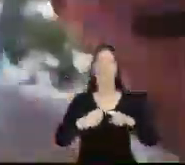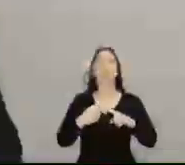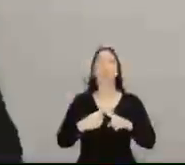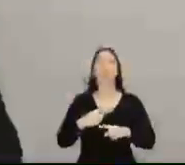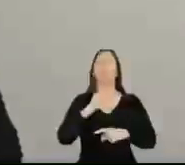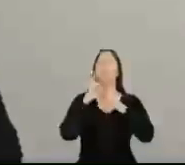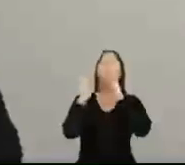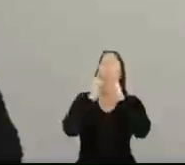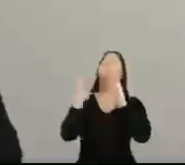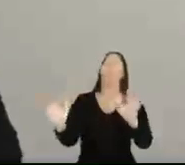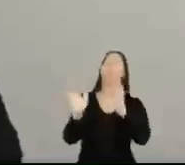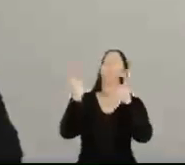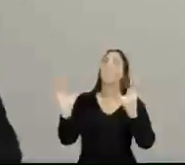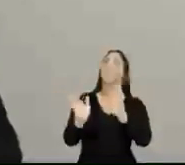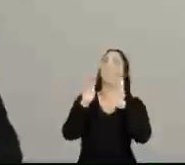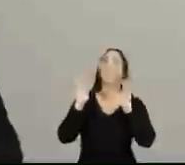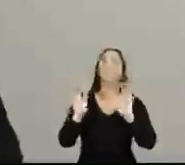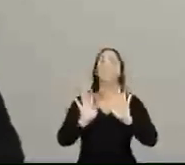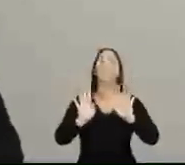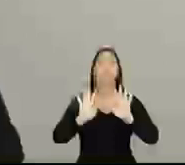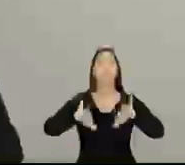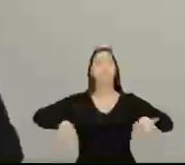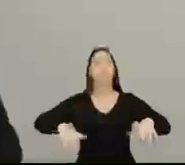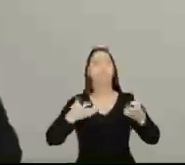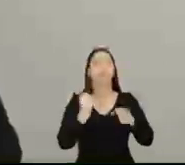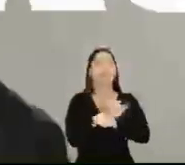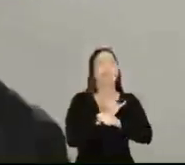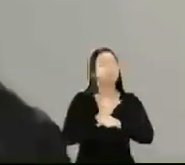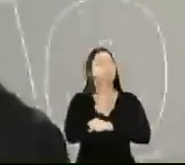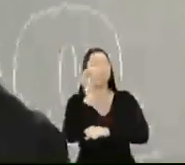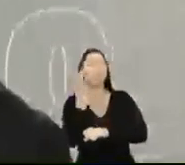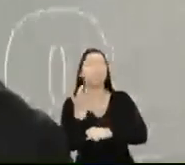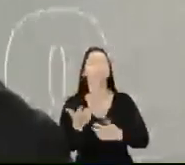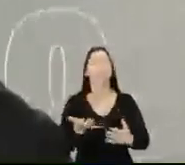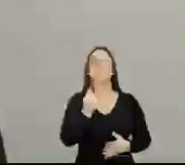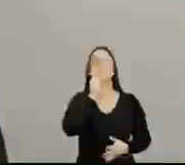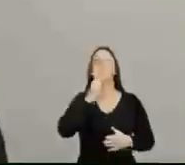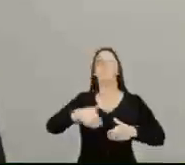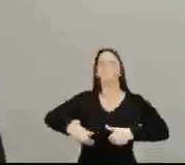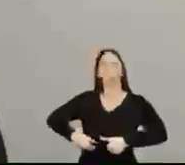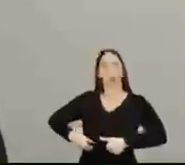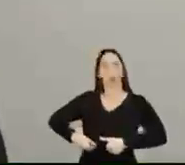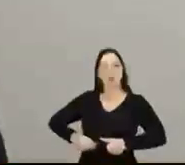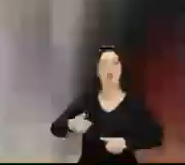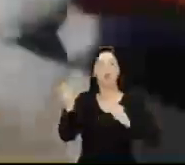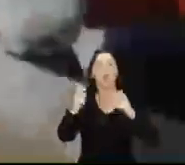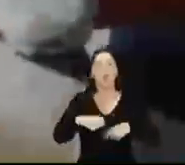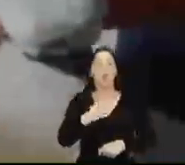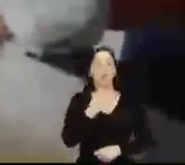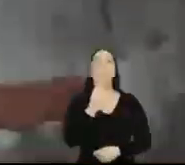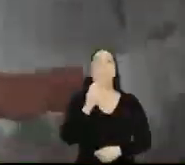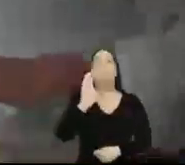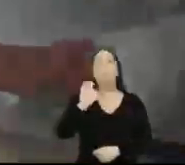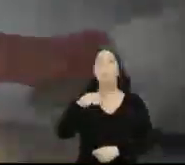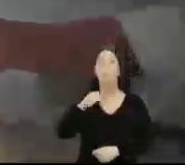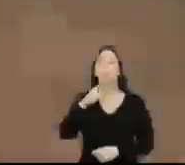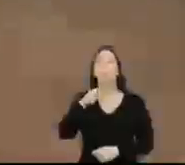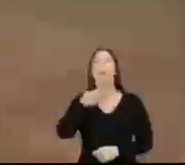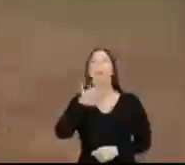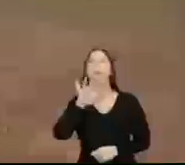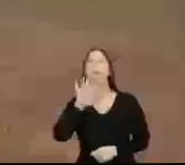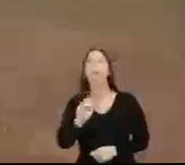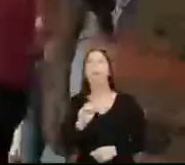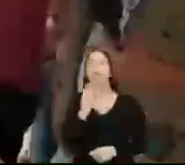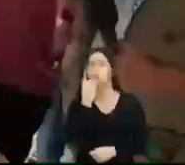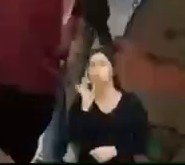Isso quer dizer que ao invés de eu ficar brigando e gritando para saber quem tem razão, eu busco a solução. Solução para a fome é ampliar o Bom Prato. É criar